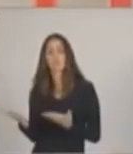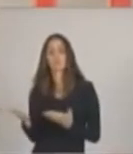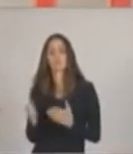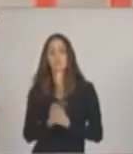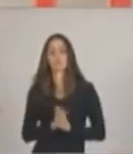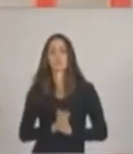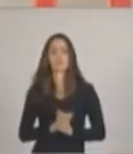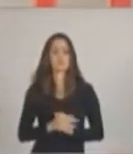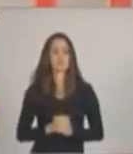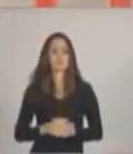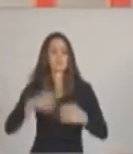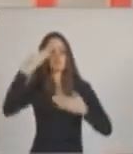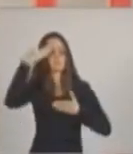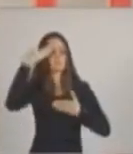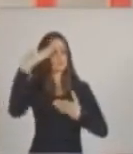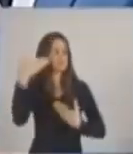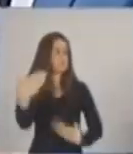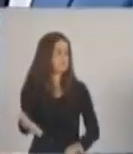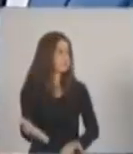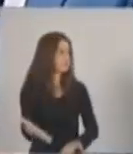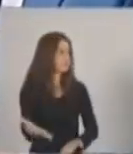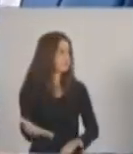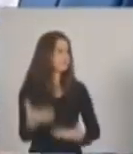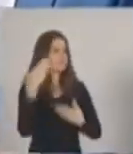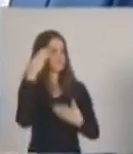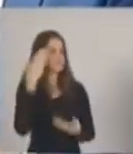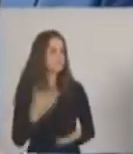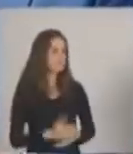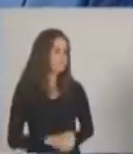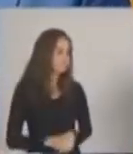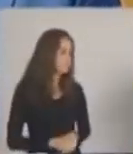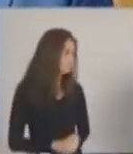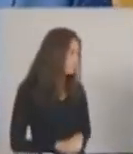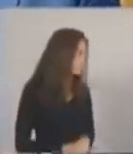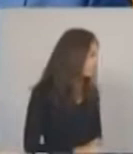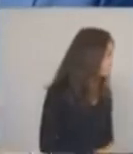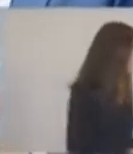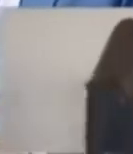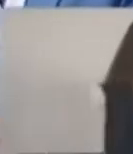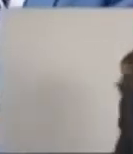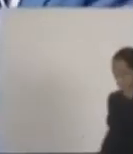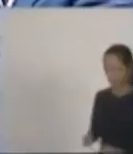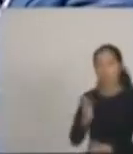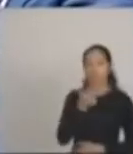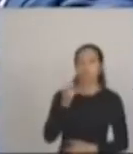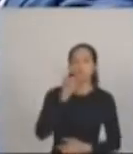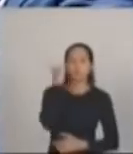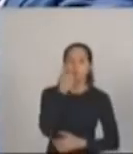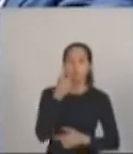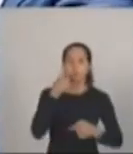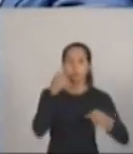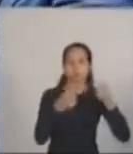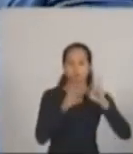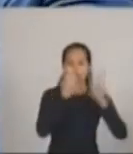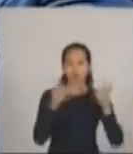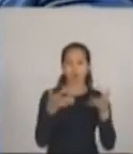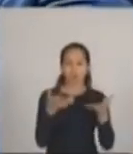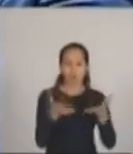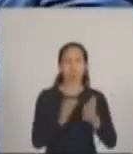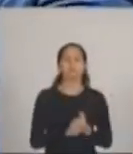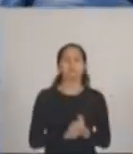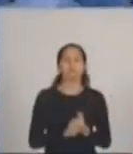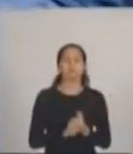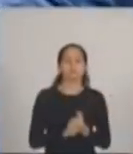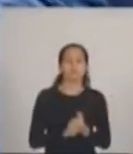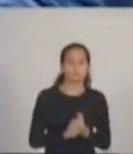procuradores. Muito obrigado. Obrigado, deputado Durão. Mais algum deputado gostaria de discutir a matéria? Não havendo, eu vou começar a